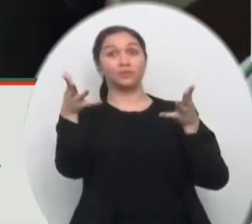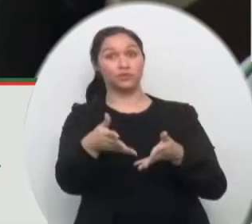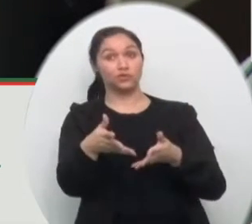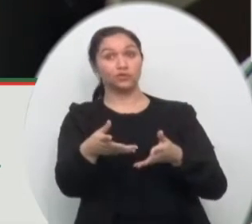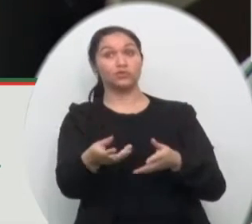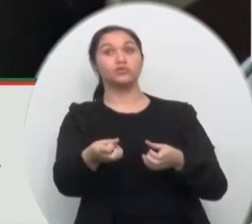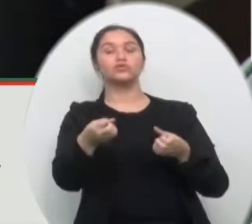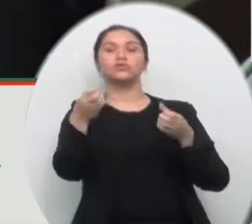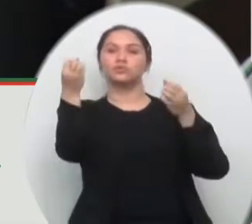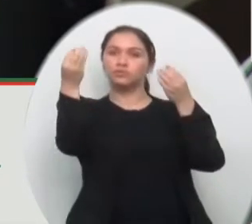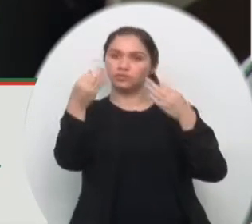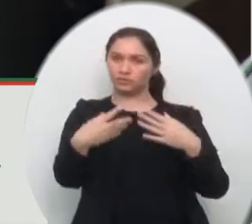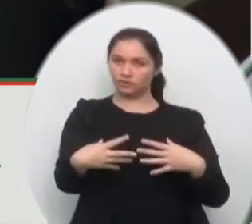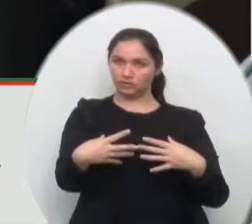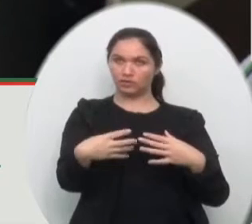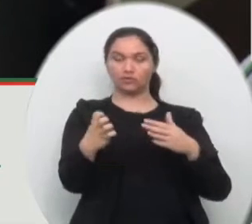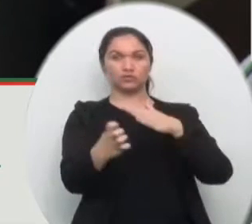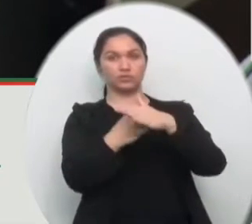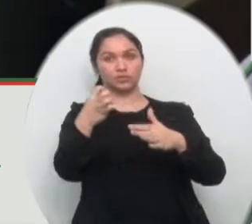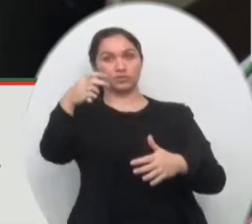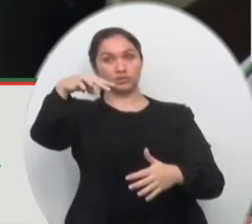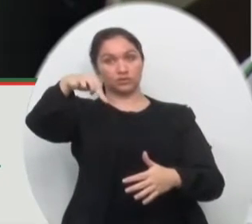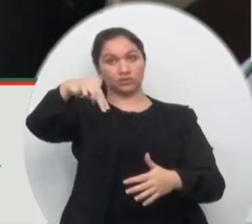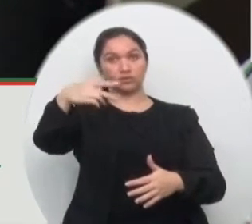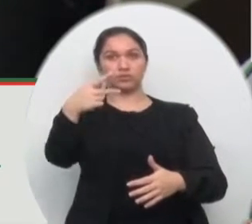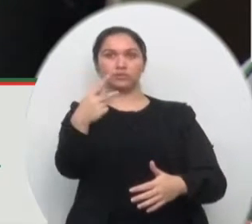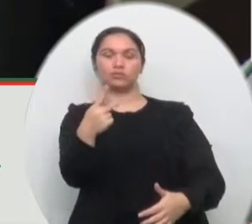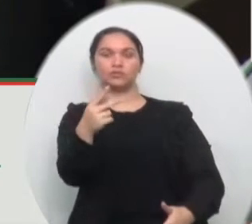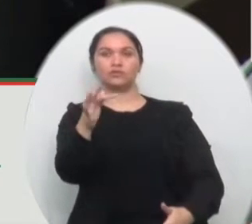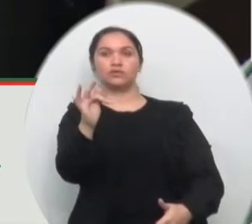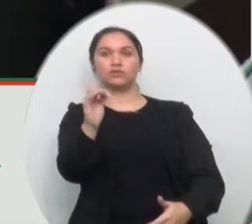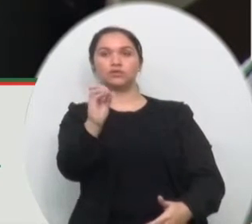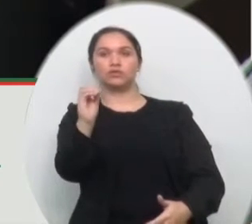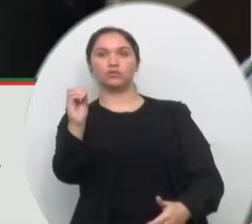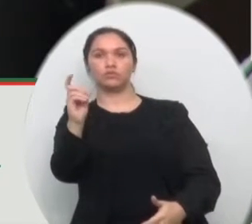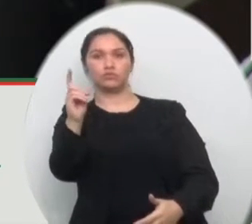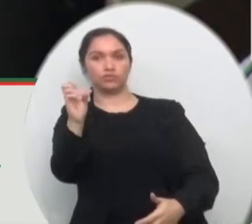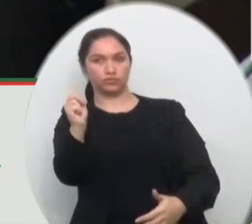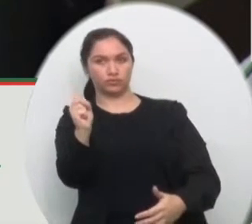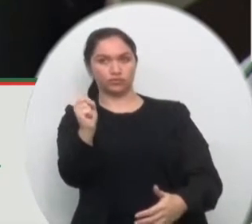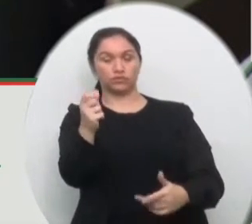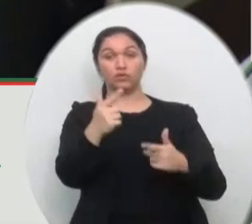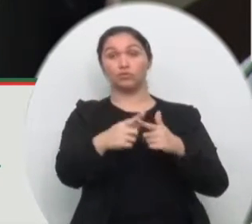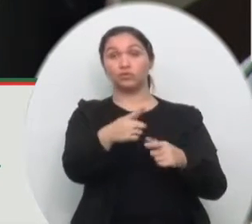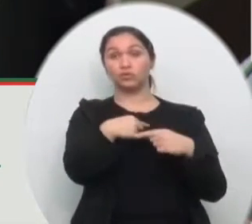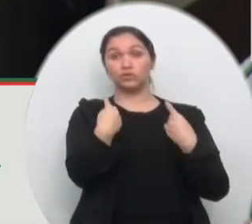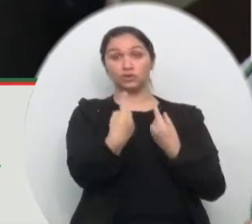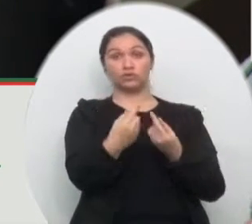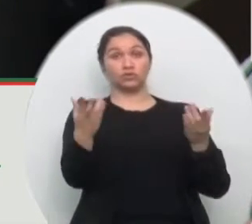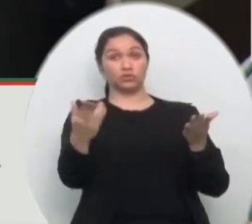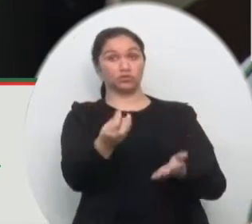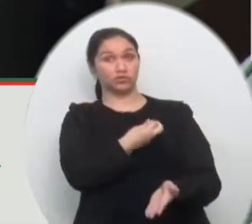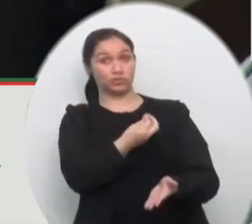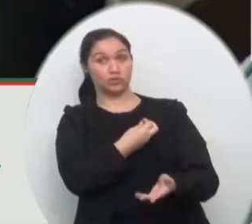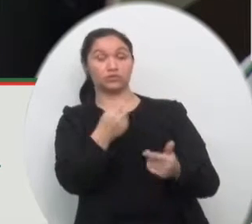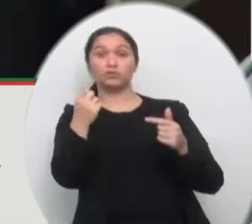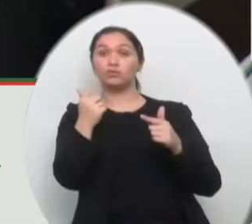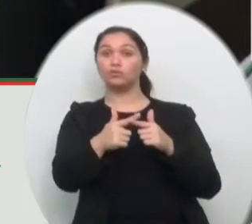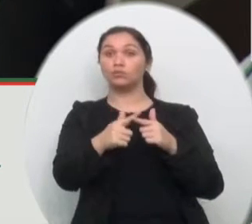Foods. Por que a gente está aqui? Porque o Conselho apoia os agricultores, apoia o desenvolvimento